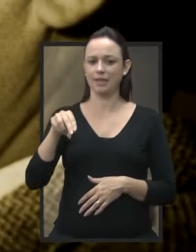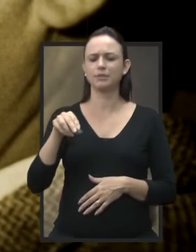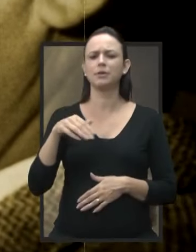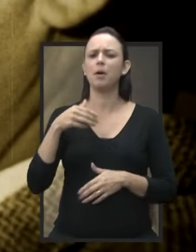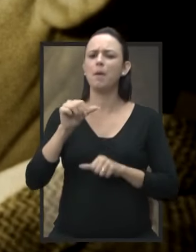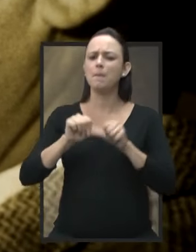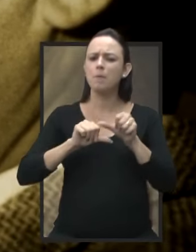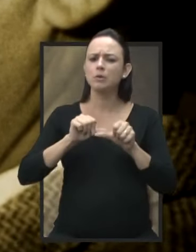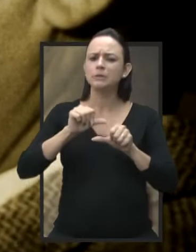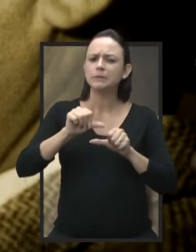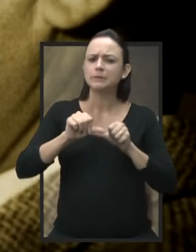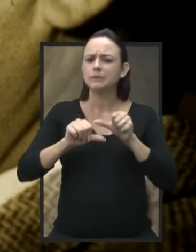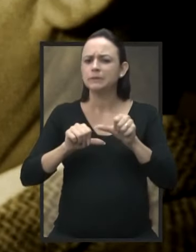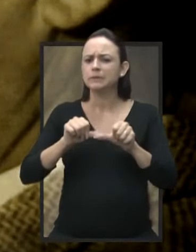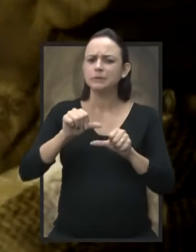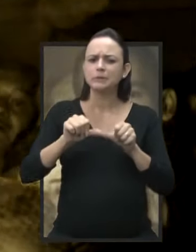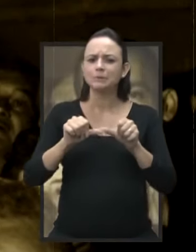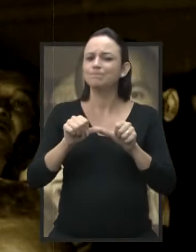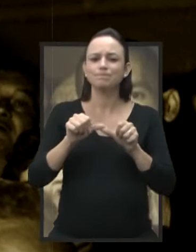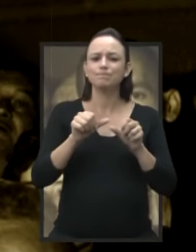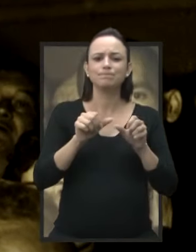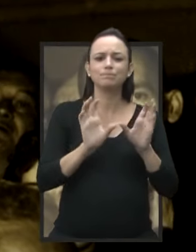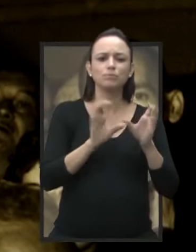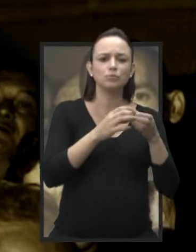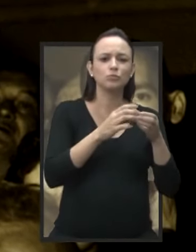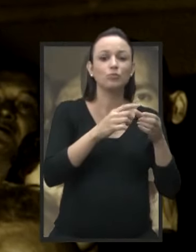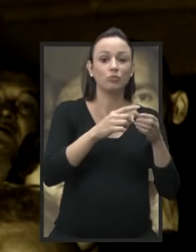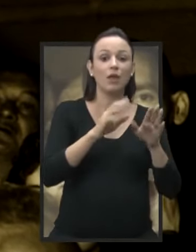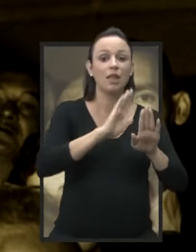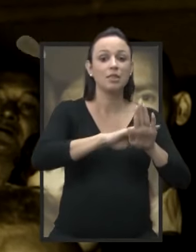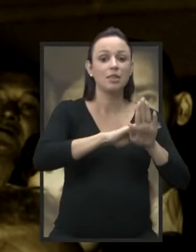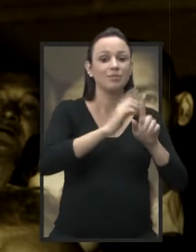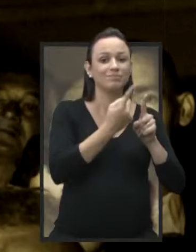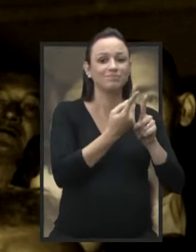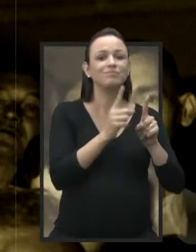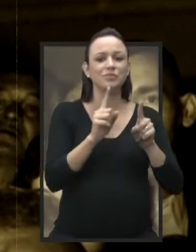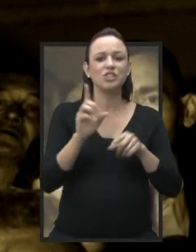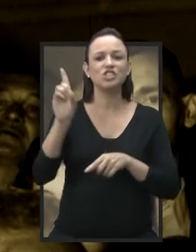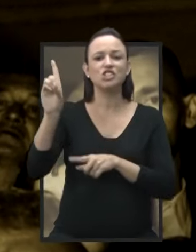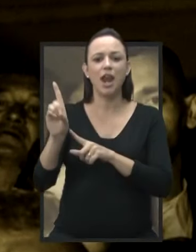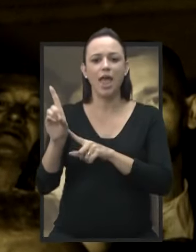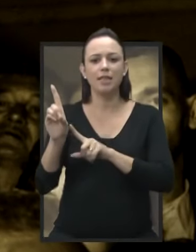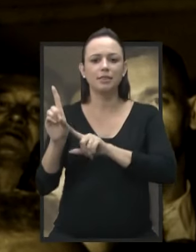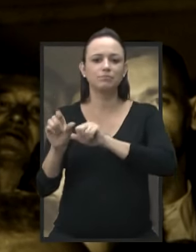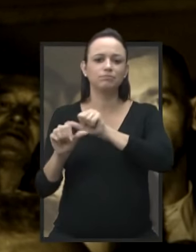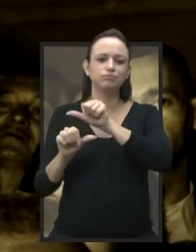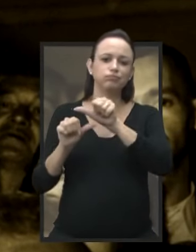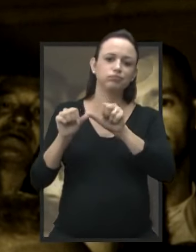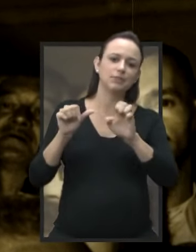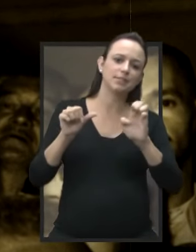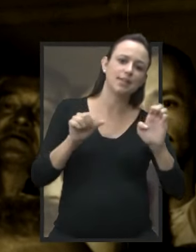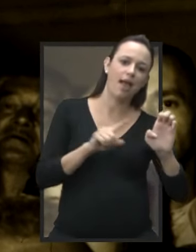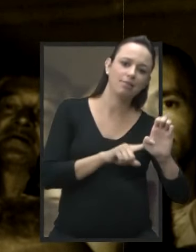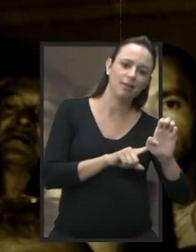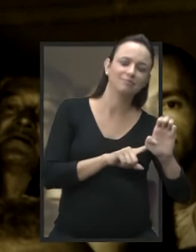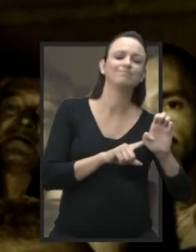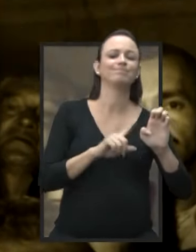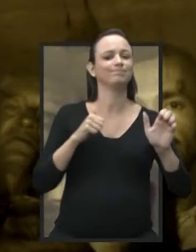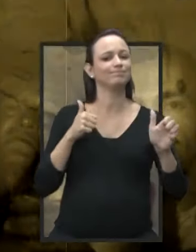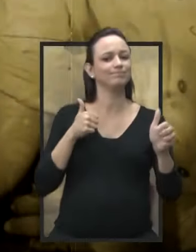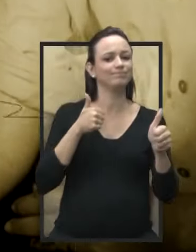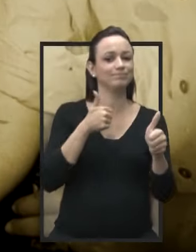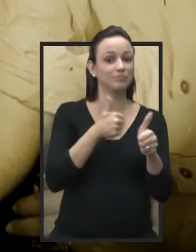UDN, aos poucos foi mudando seu posicionamento ideológico de direita e se aproximando da esquerda. Uma